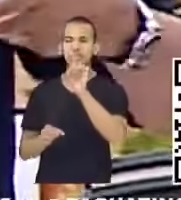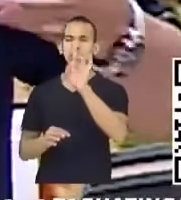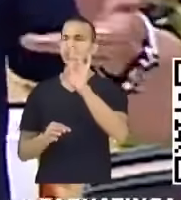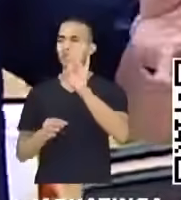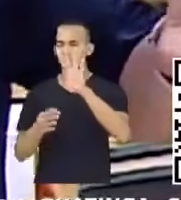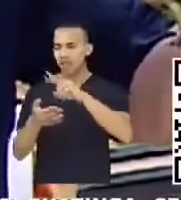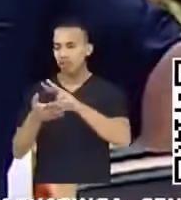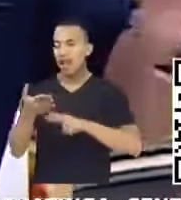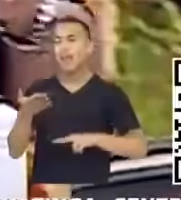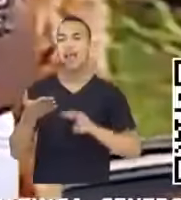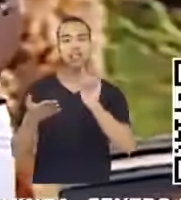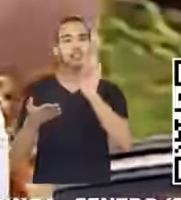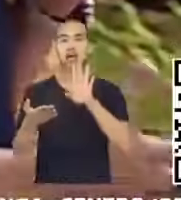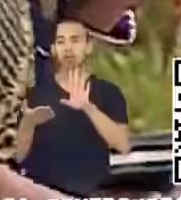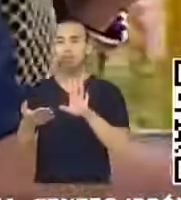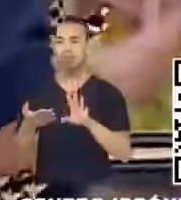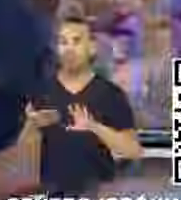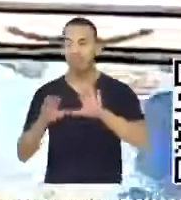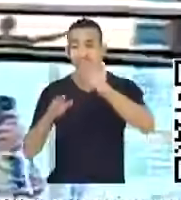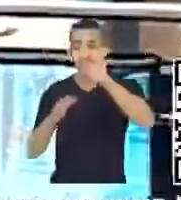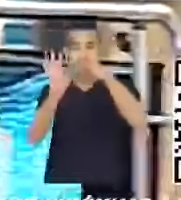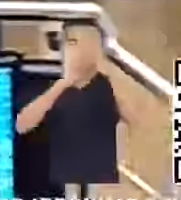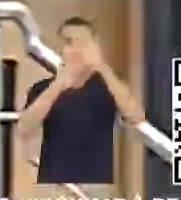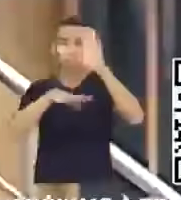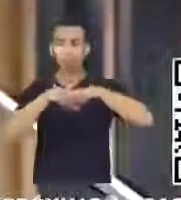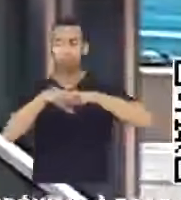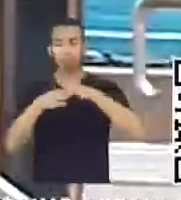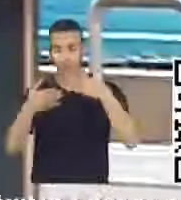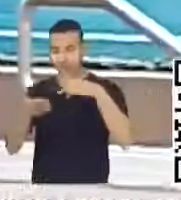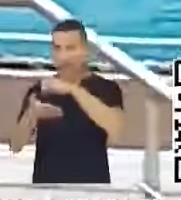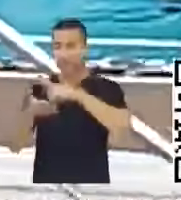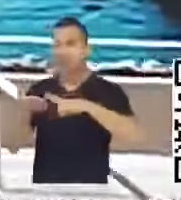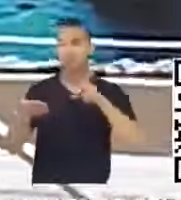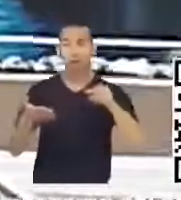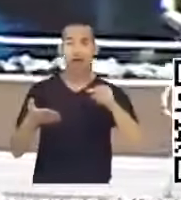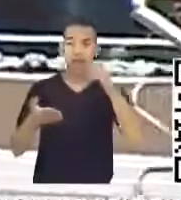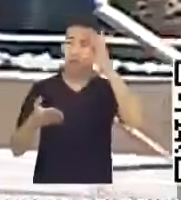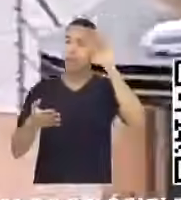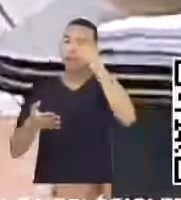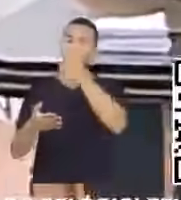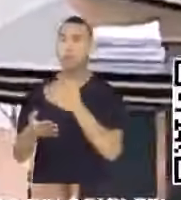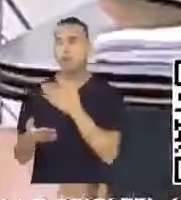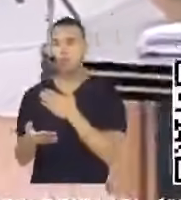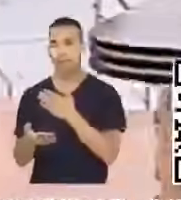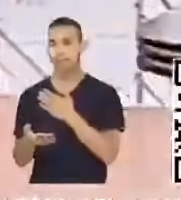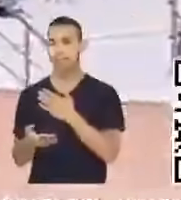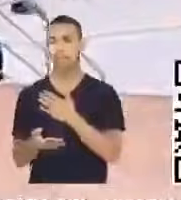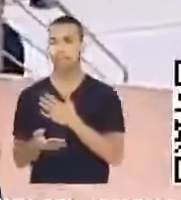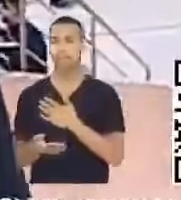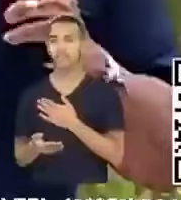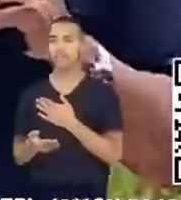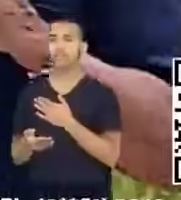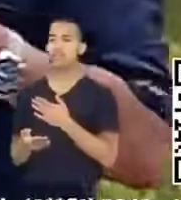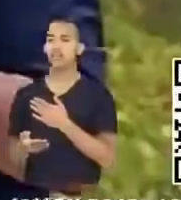digitar falar se Jesus teve que o pai preferir envia para ela imagina problema nenhum outro que nem eu